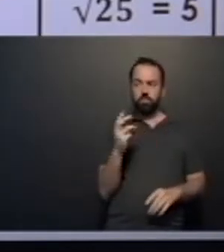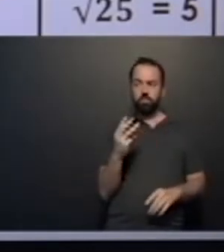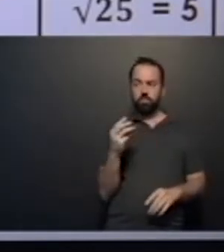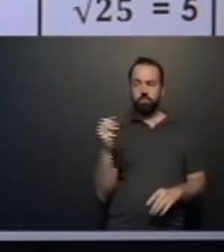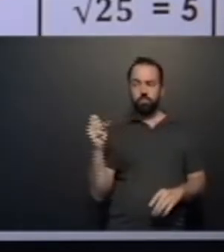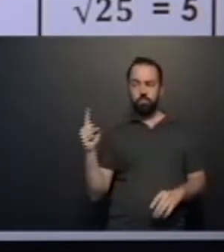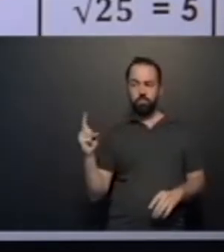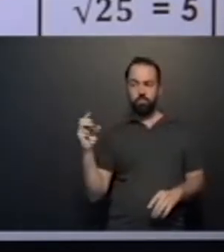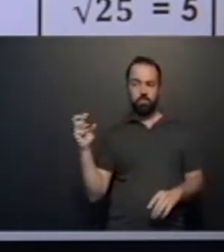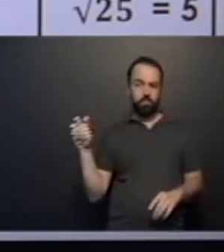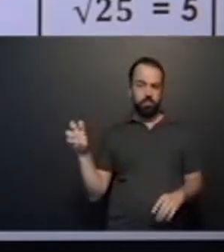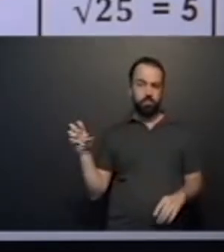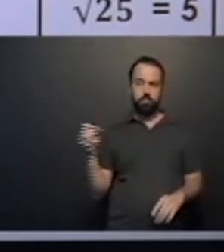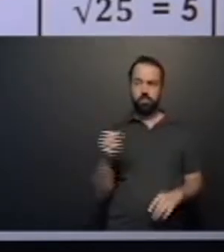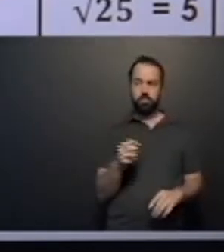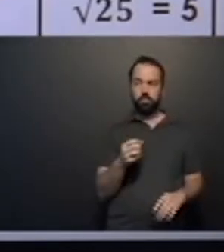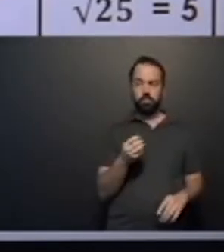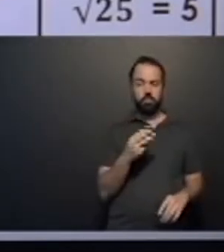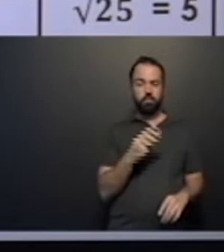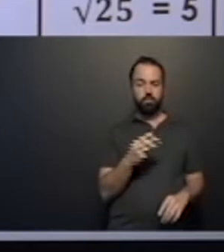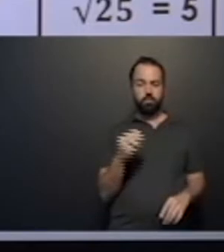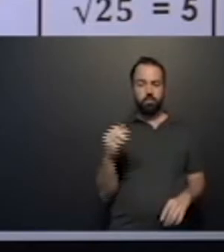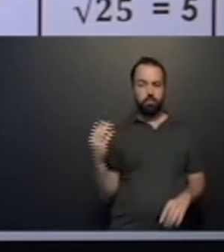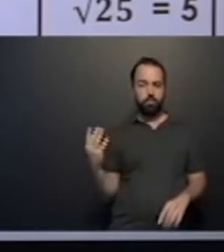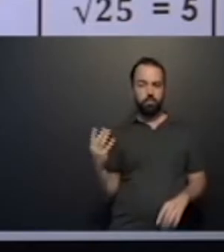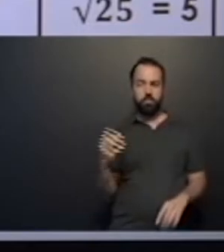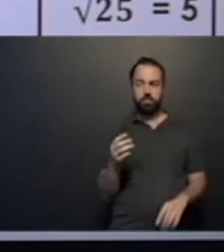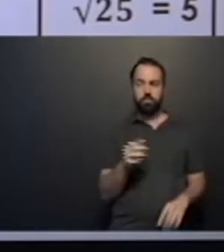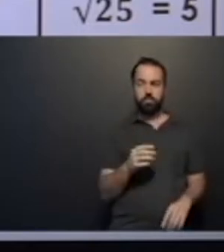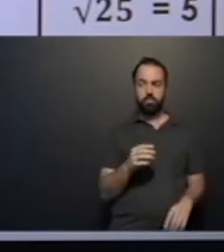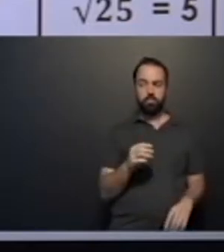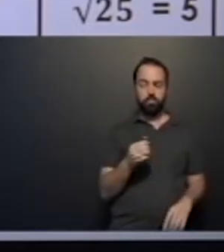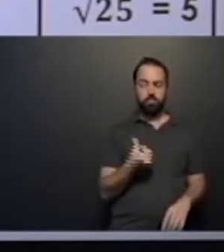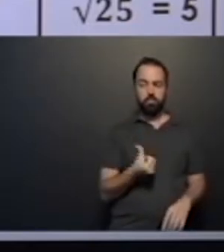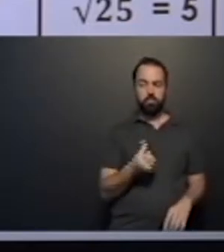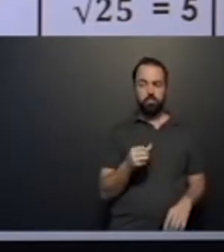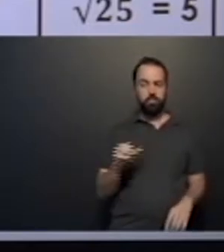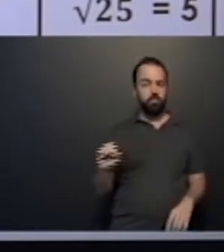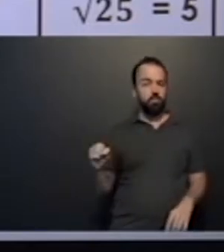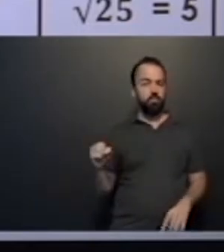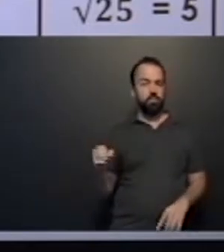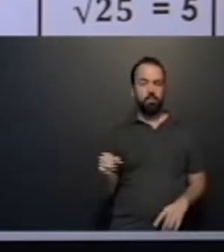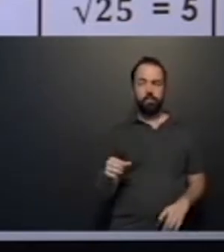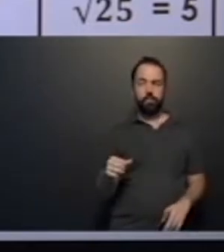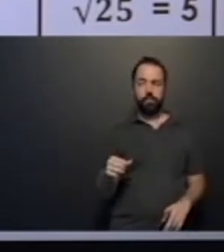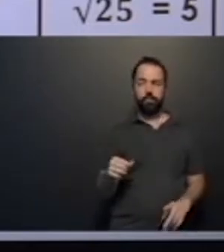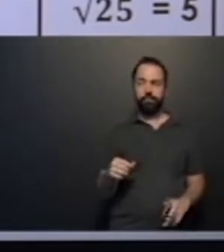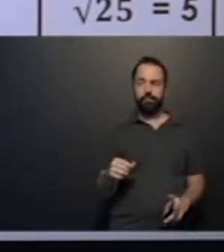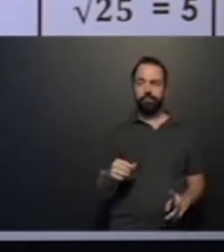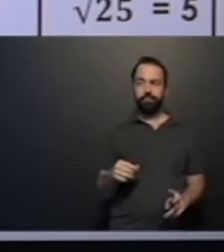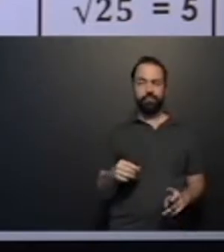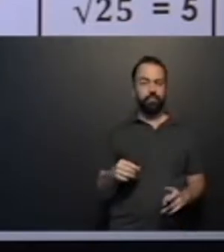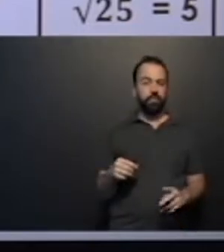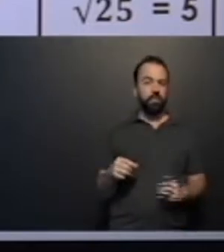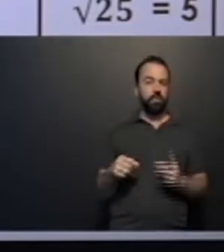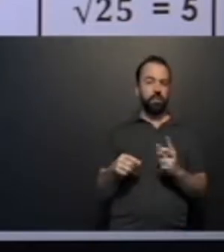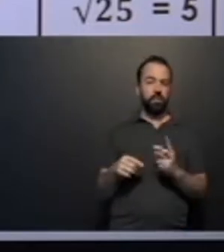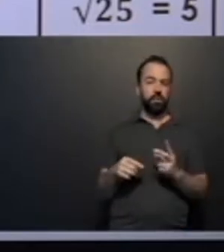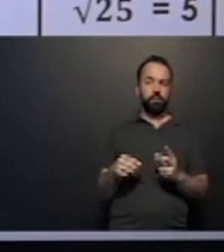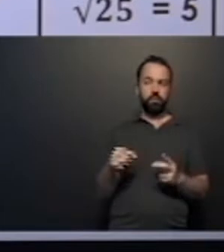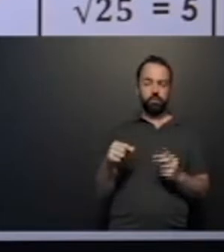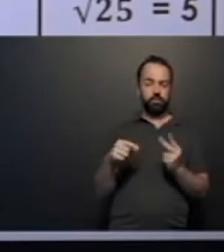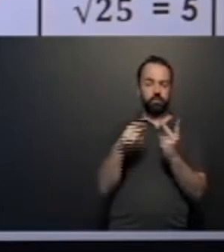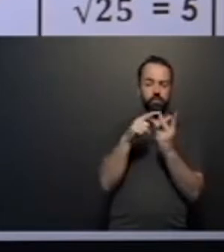três e quatro e seis e oito como conversamos a pouco a raiz de 7 está entre a raiz de